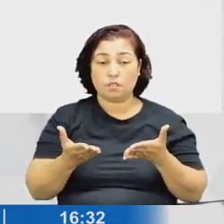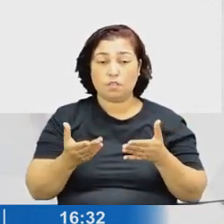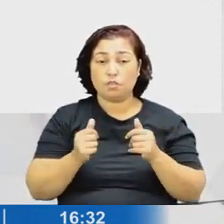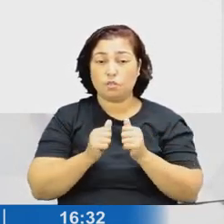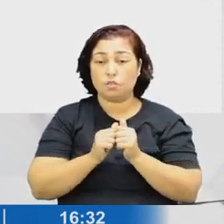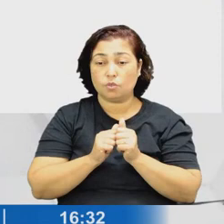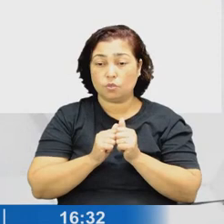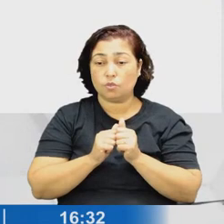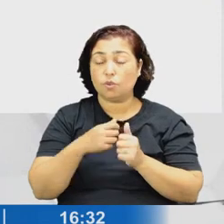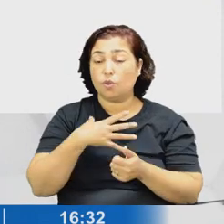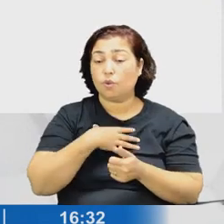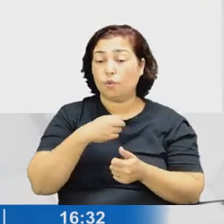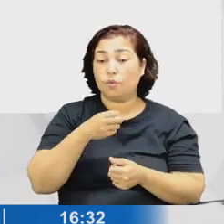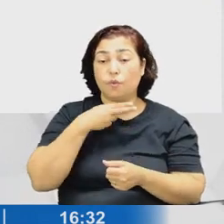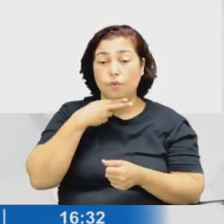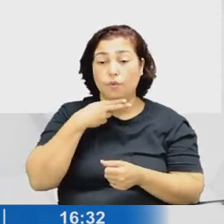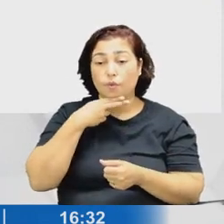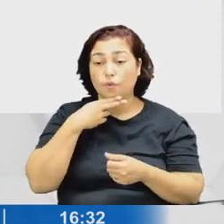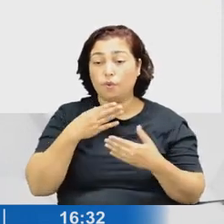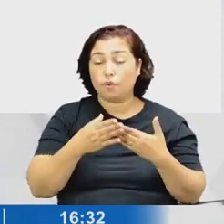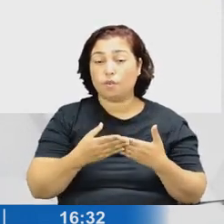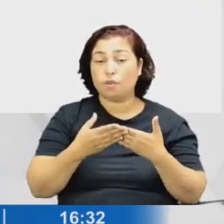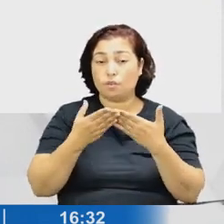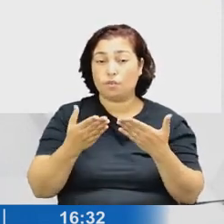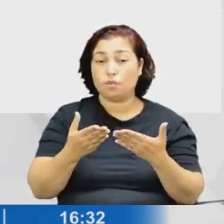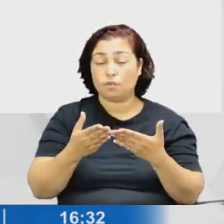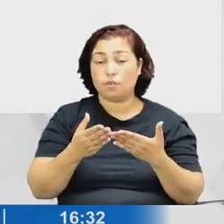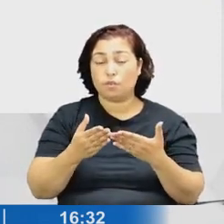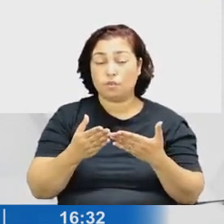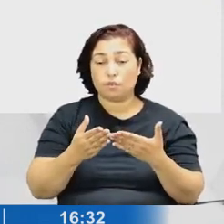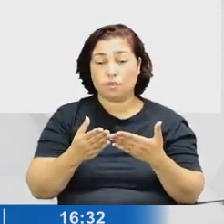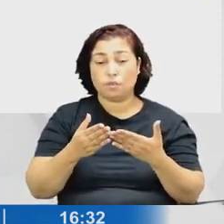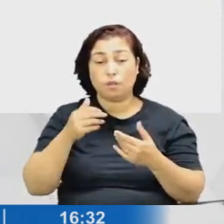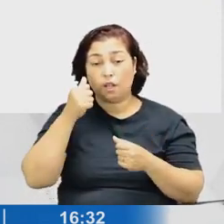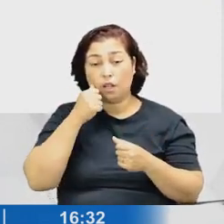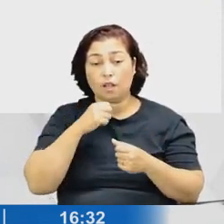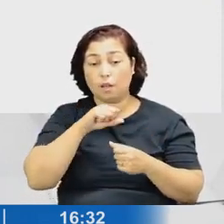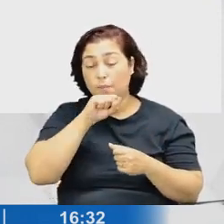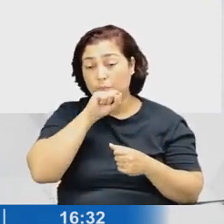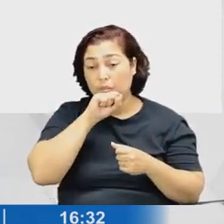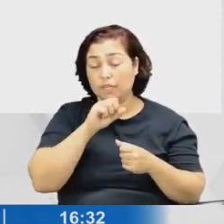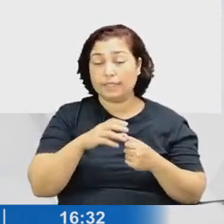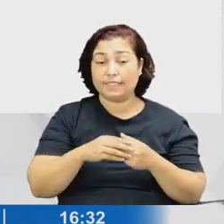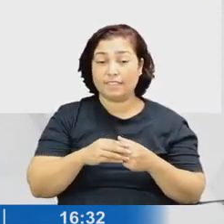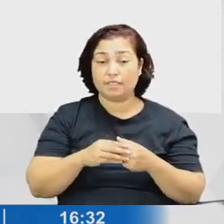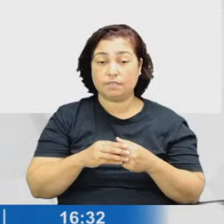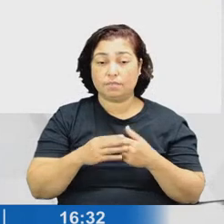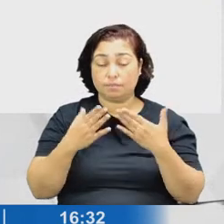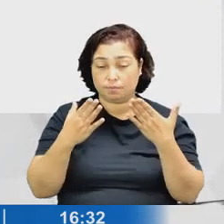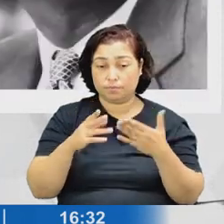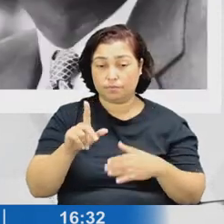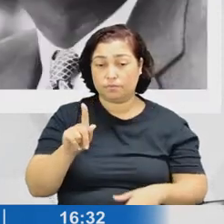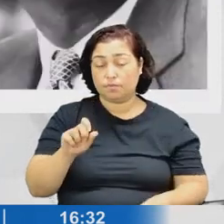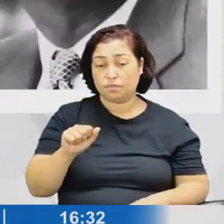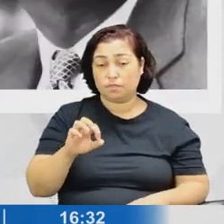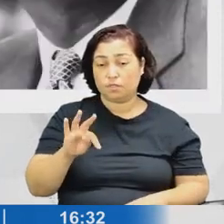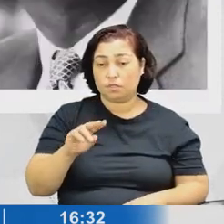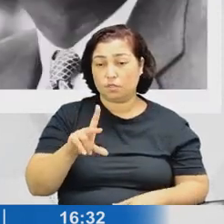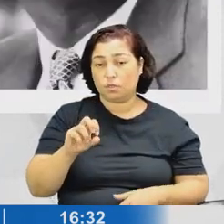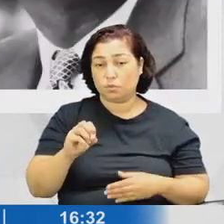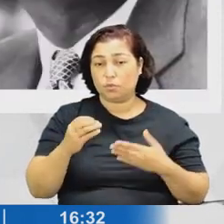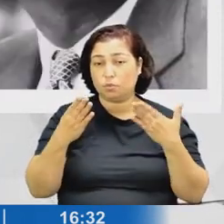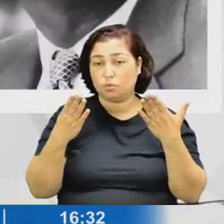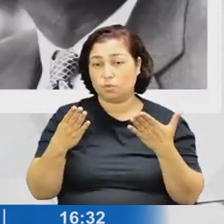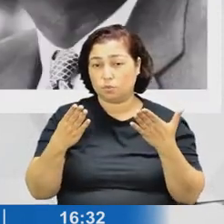filha e a neta saiu totalmente do Coração Valente para a mãe do PAC né Getúlio e ele